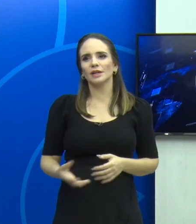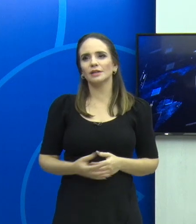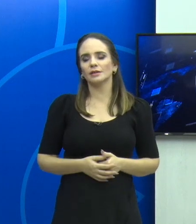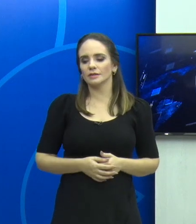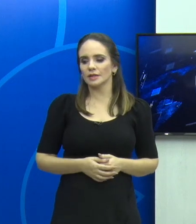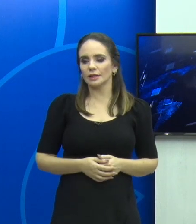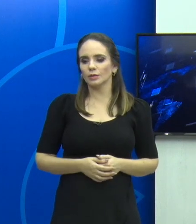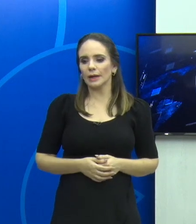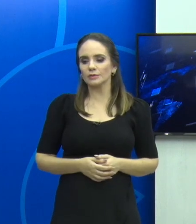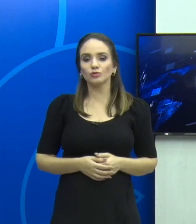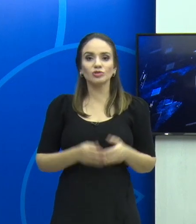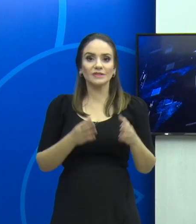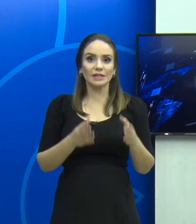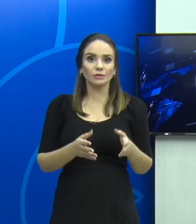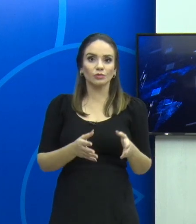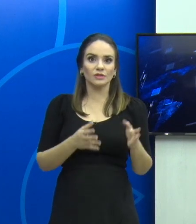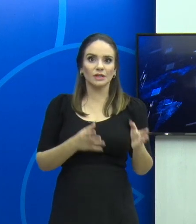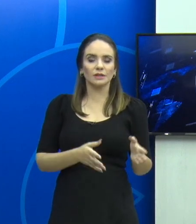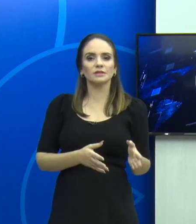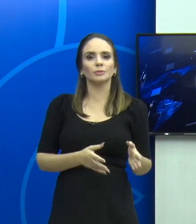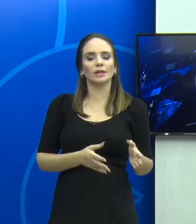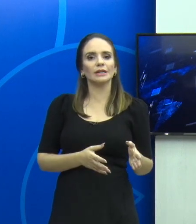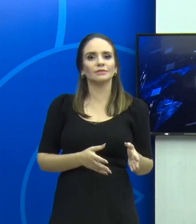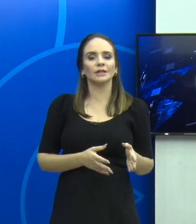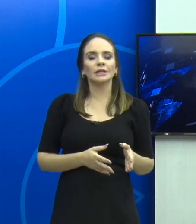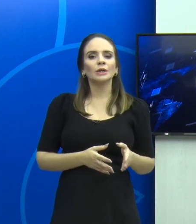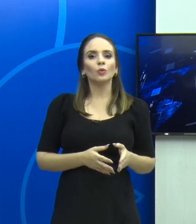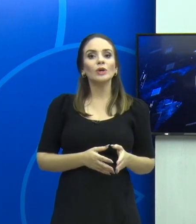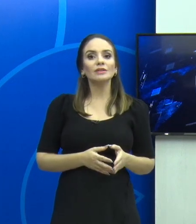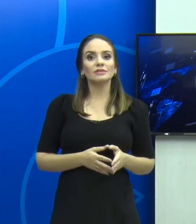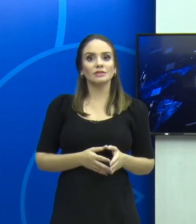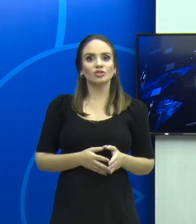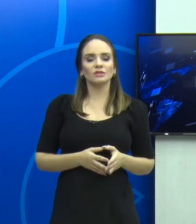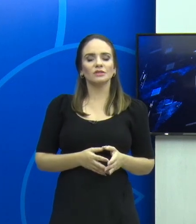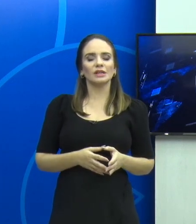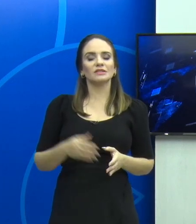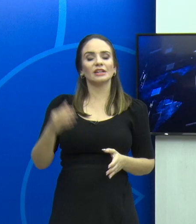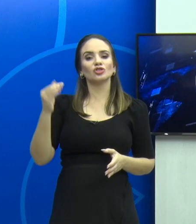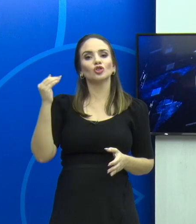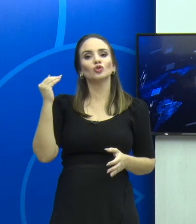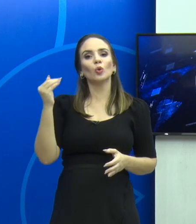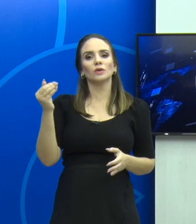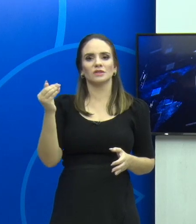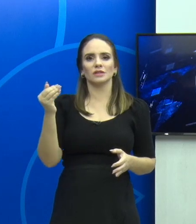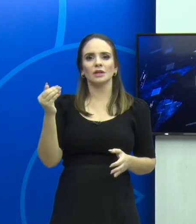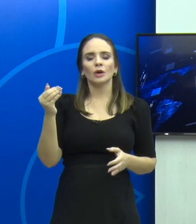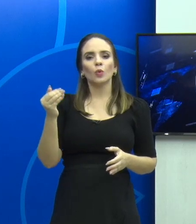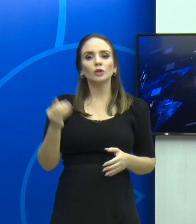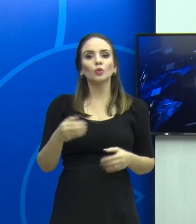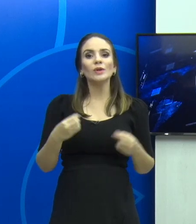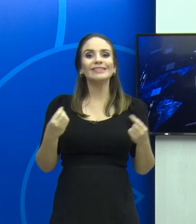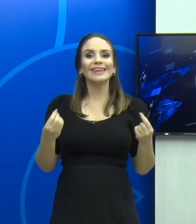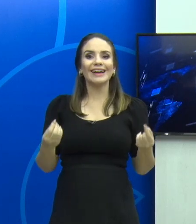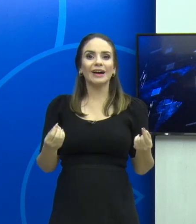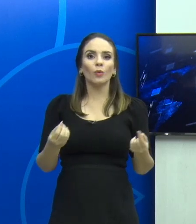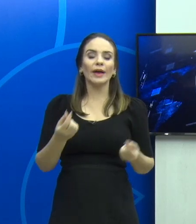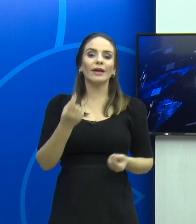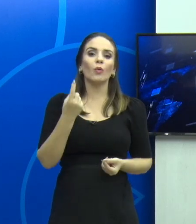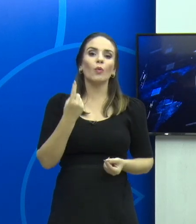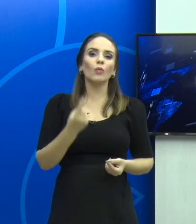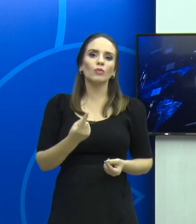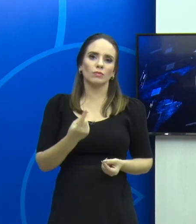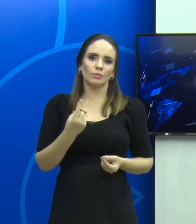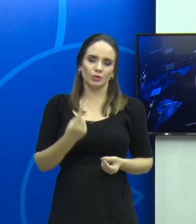mais quando se trata de uma criança né no caso do distrito onde essa criança morava o índice de incidência era de 12 quando o